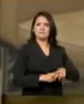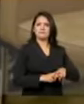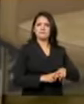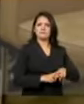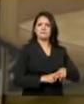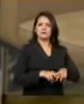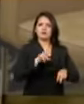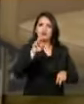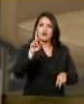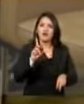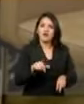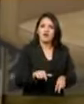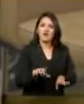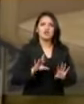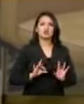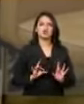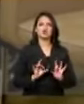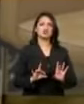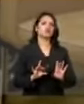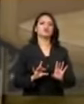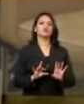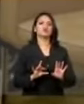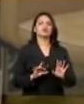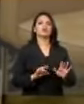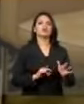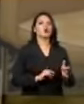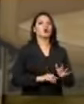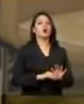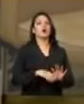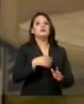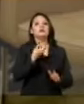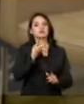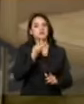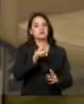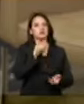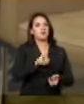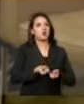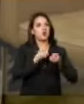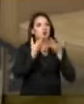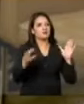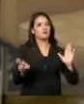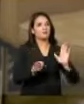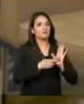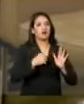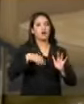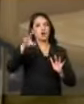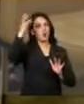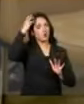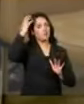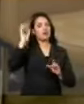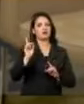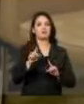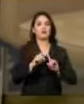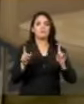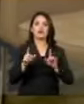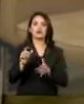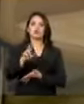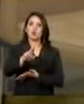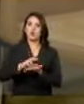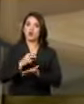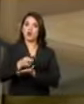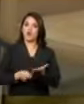vinculasse a simplesmente uma declaração judicial de culpa, desde logo, o relator da Constituição